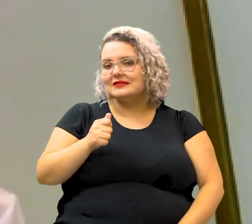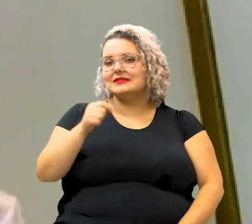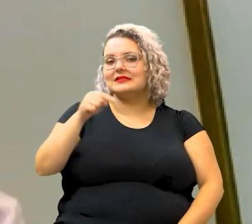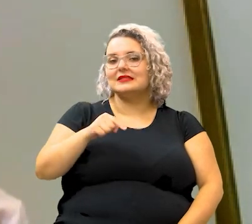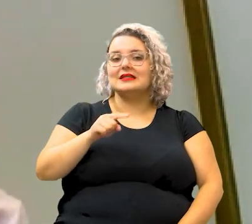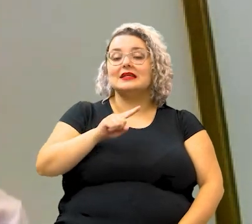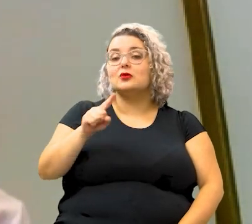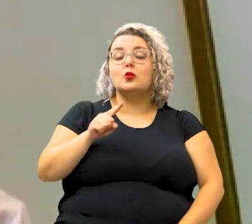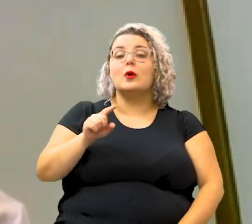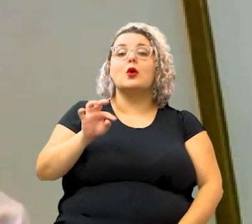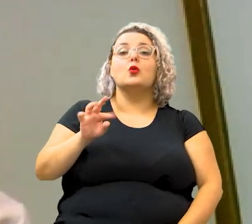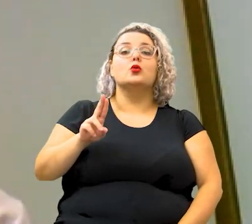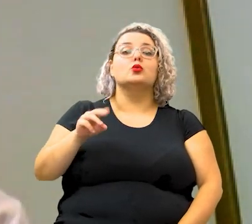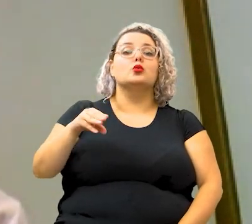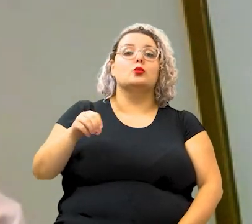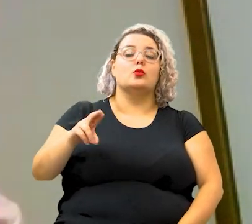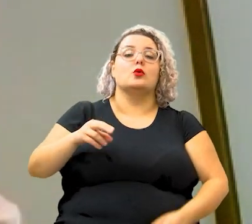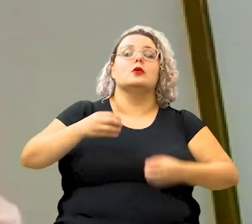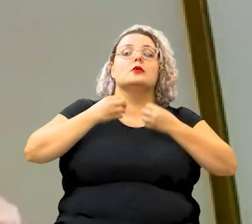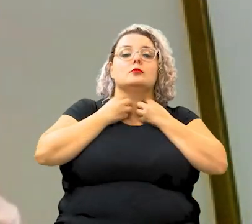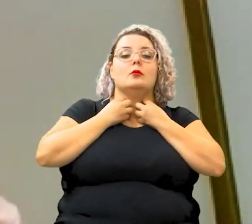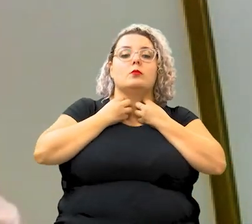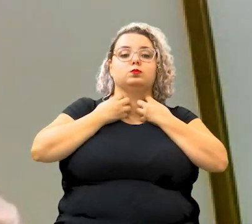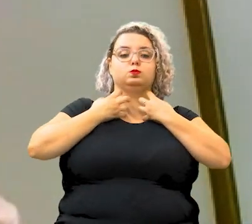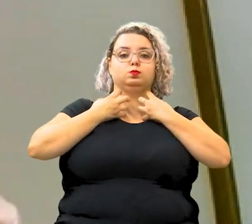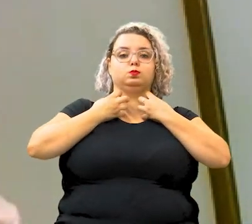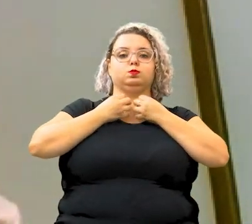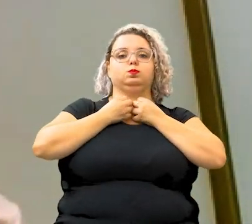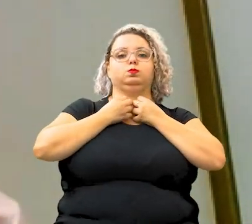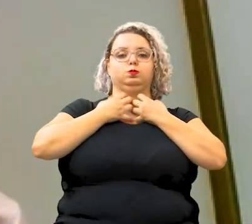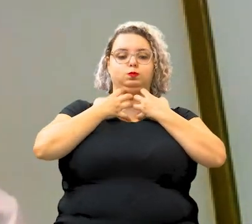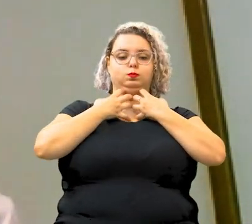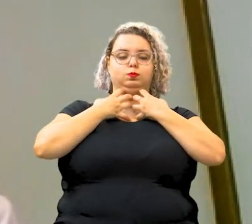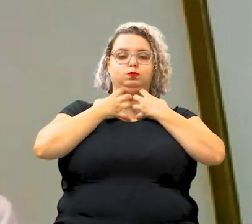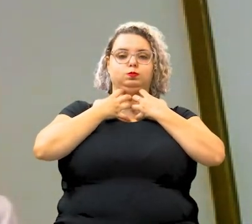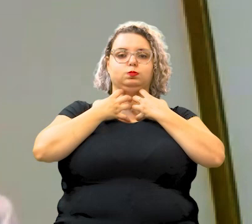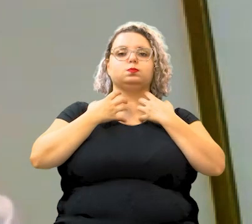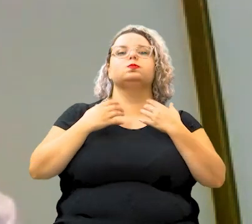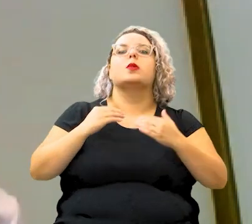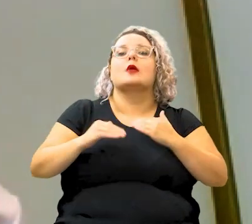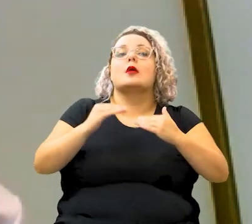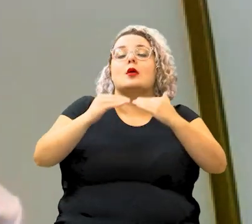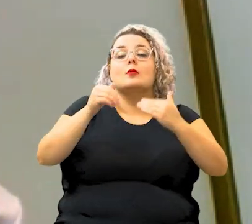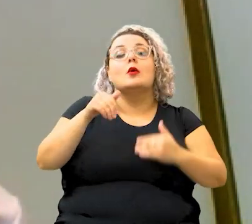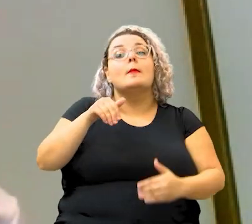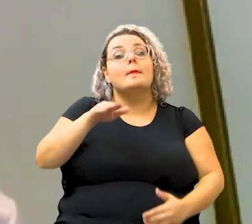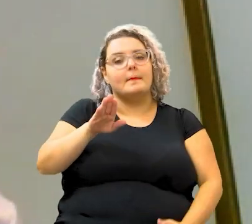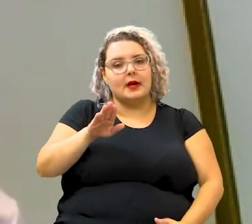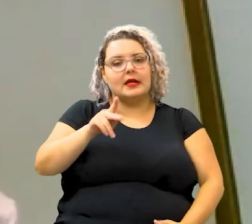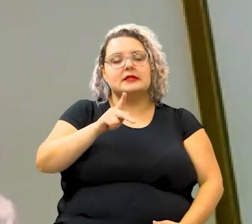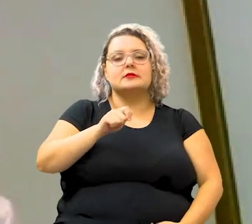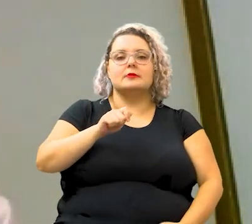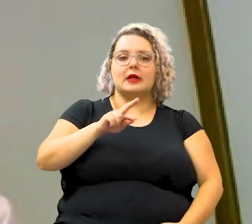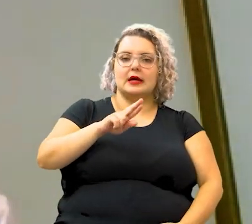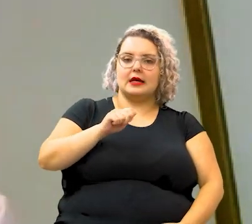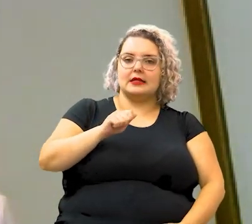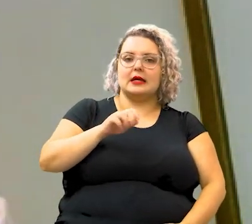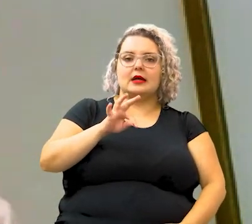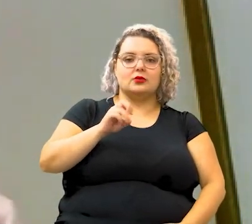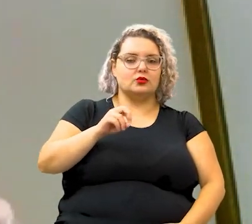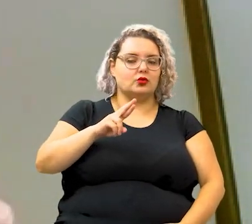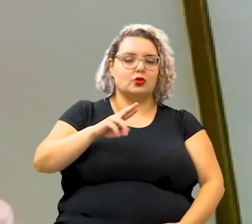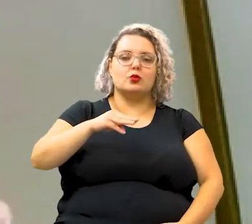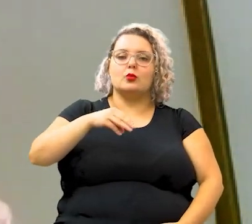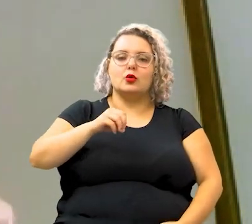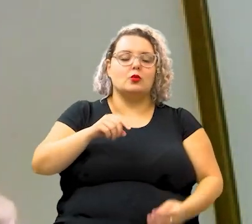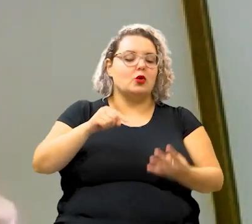é mais um tumorzinho, é um aumento do volume da glândula, que faz com que essa glândula passe a produzir mais paratormônio. Pode ser